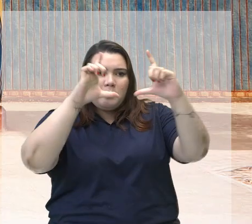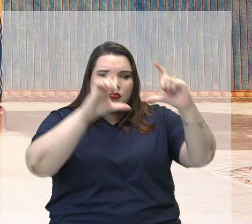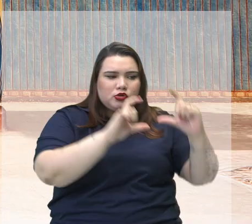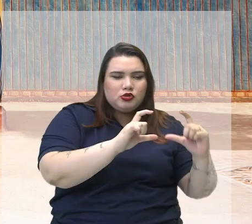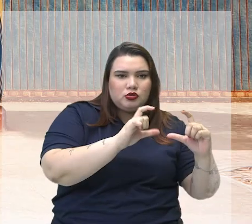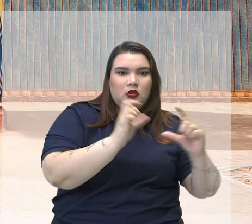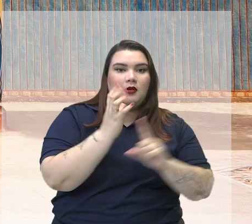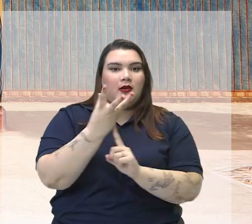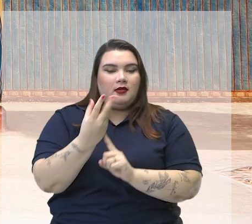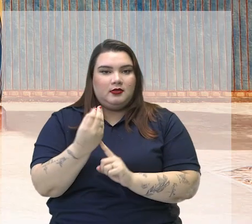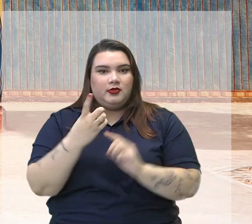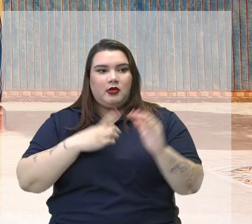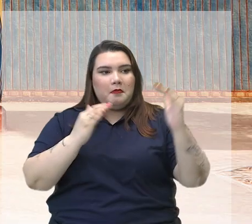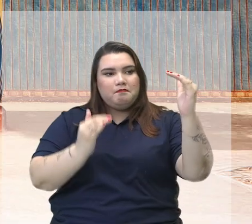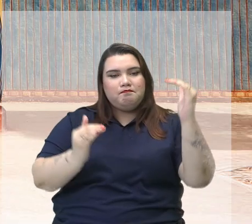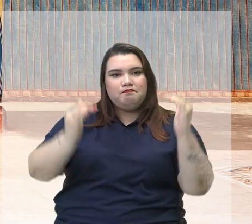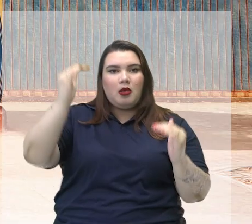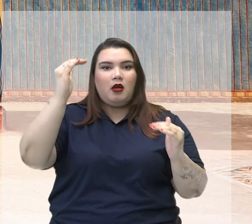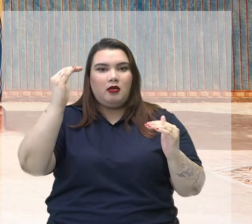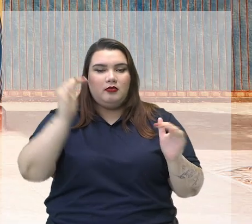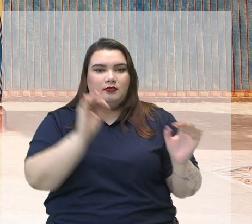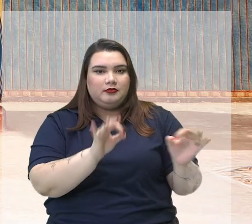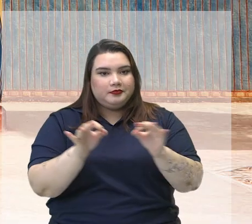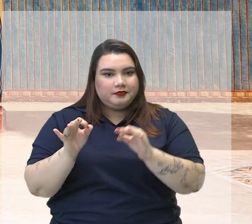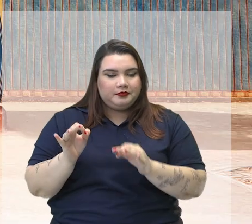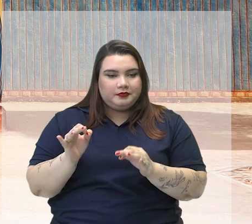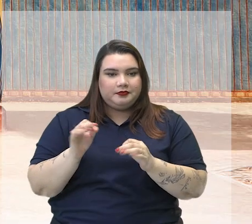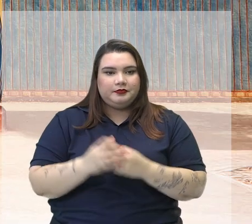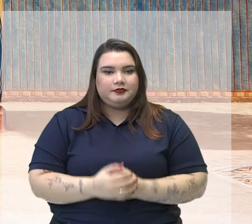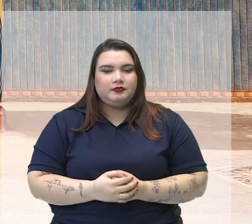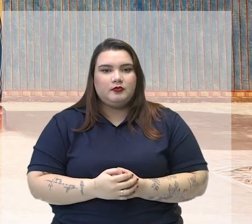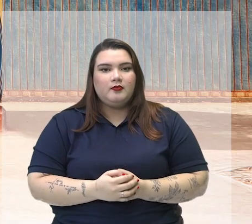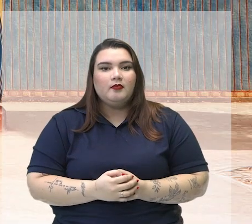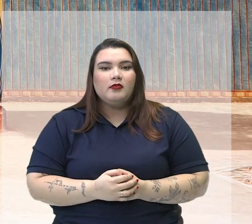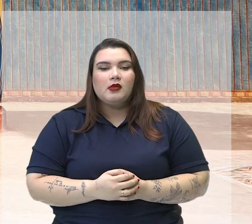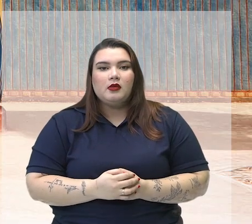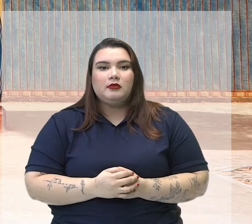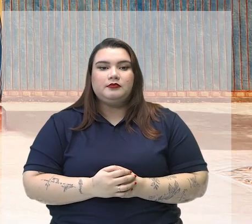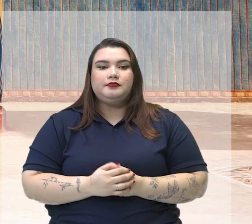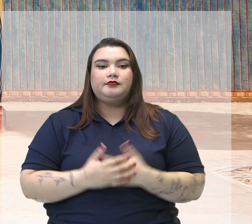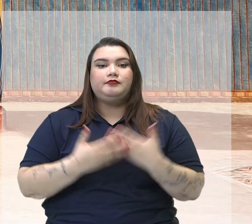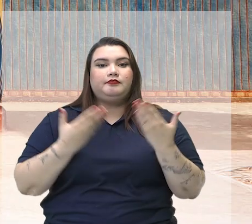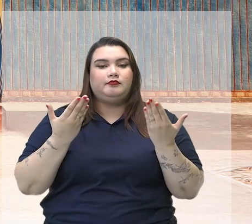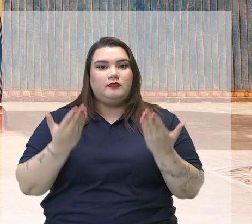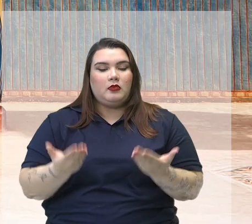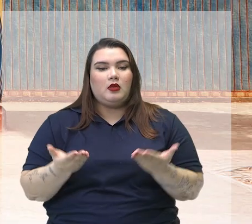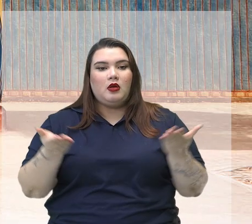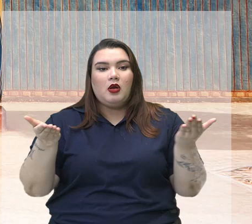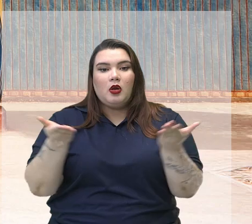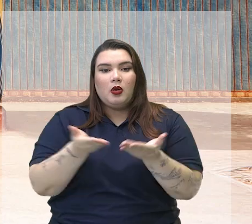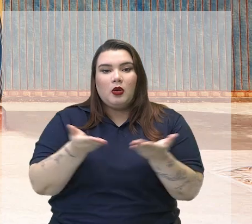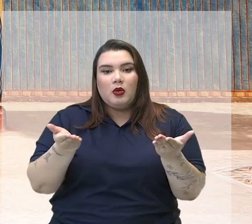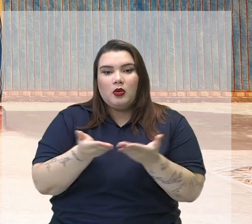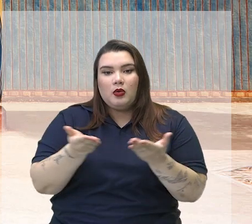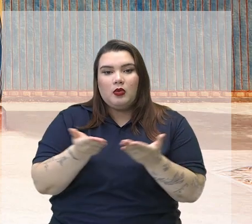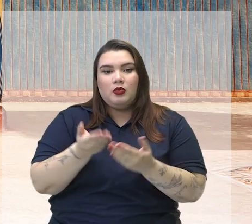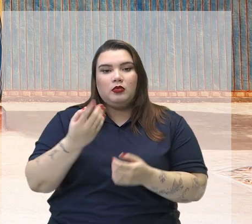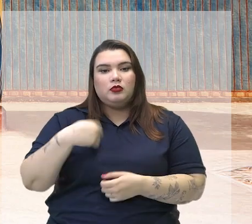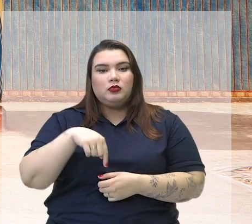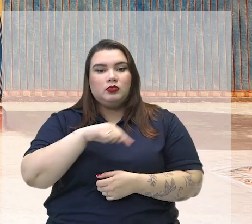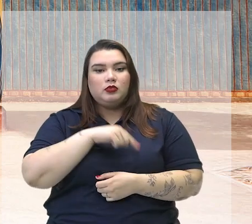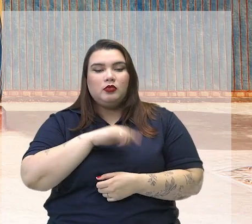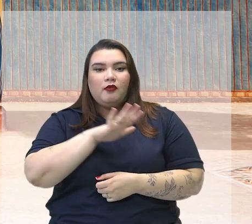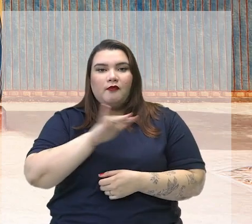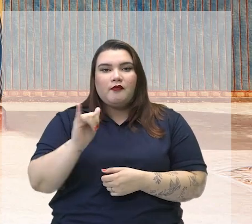menores. Então tinha essa lei hierárquica e a lei da frontalidade, certo? Então, agora a gente vai fazer